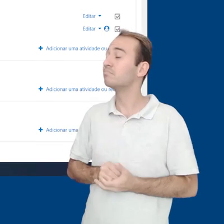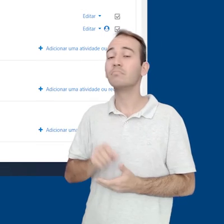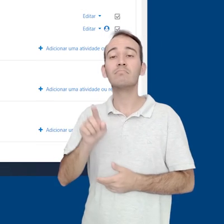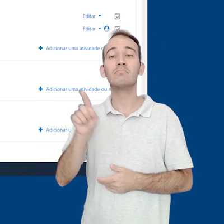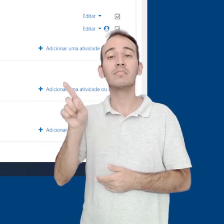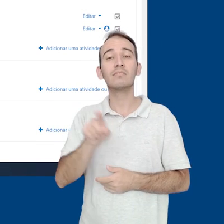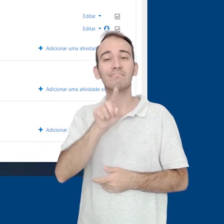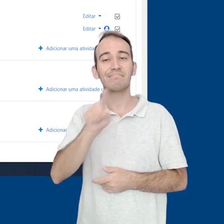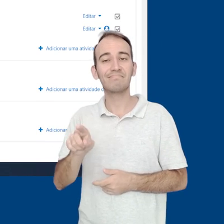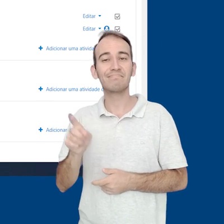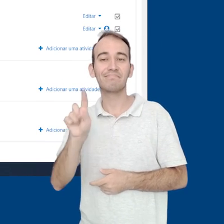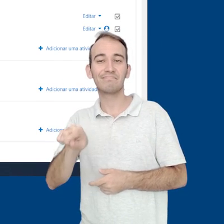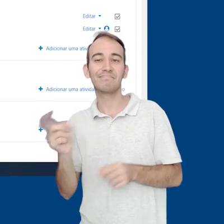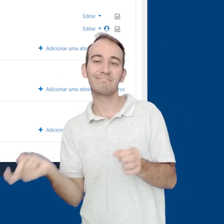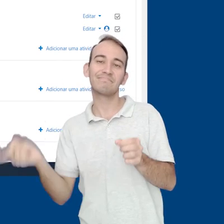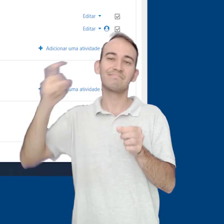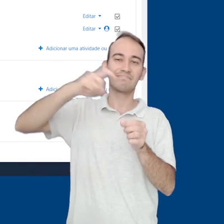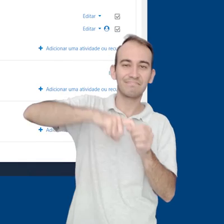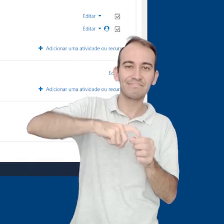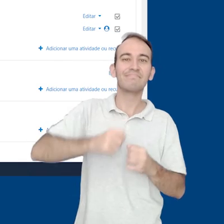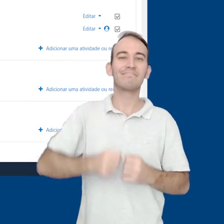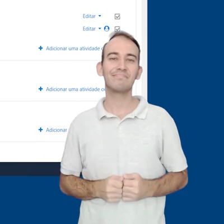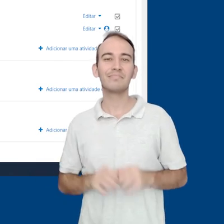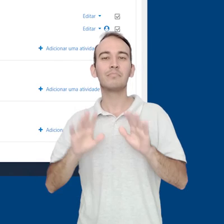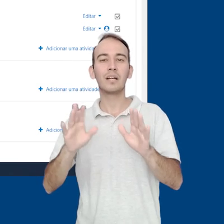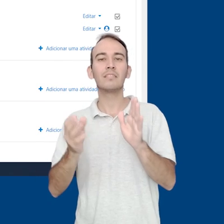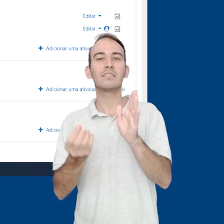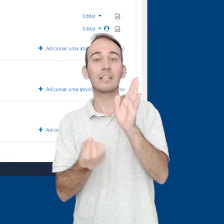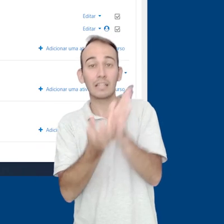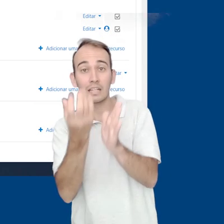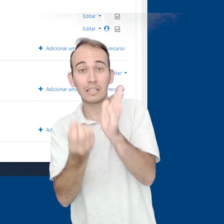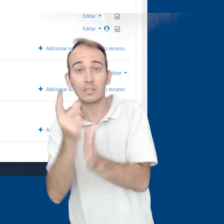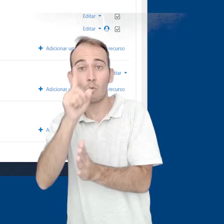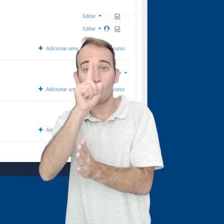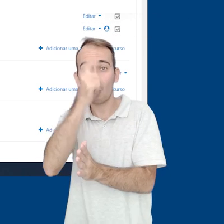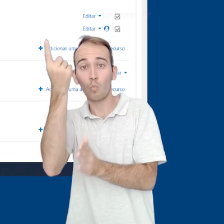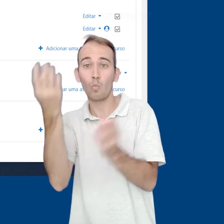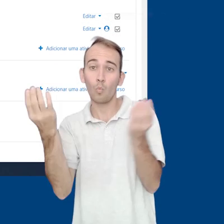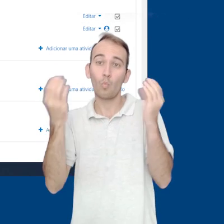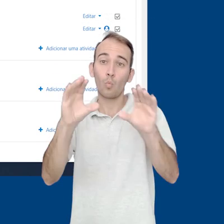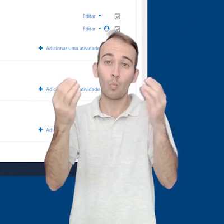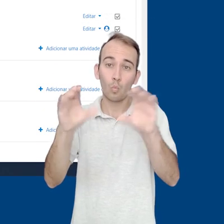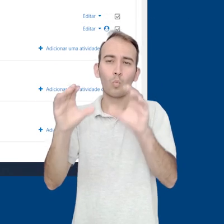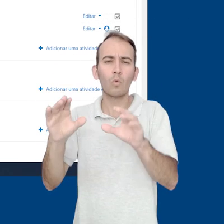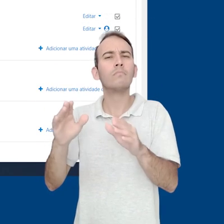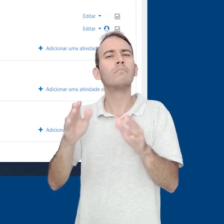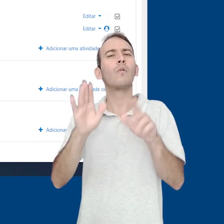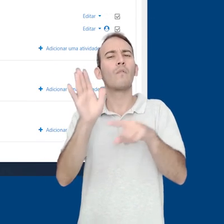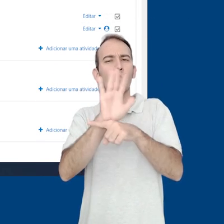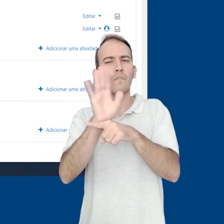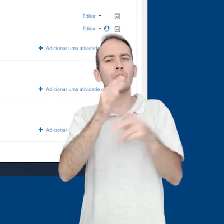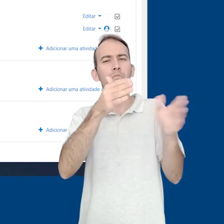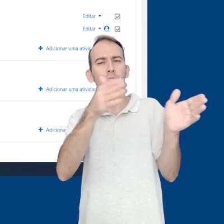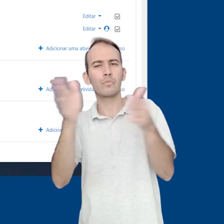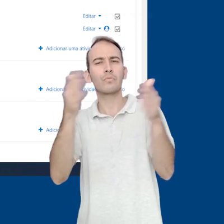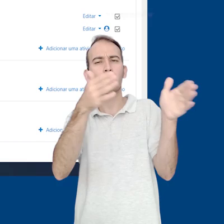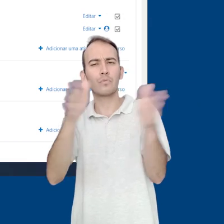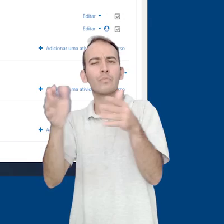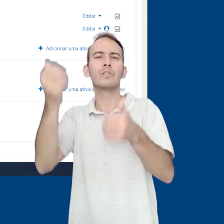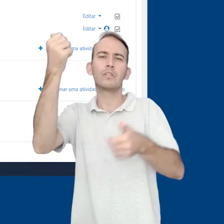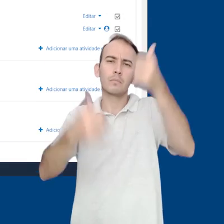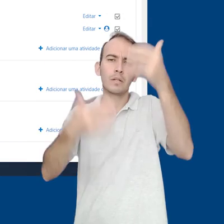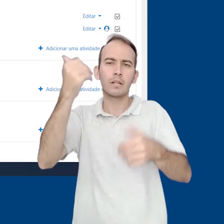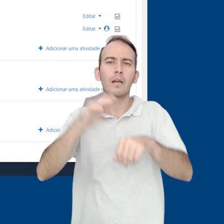E a criação de cada um desses recursos será vista com mais detalhes nos vídeos